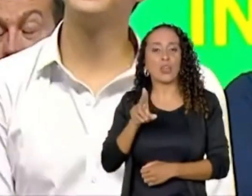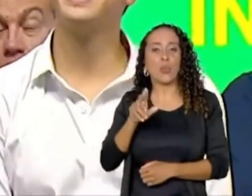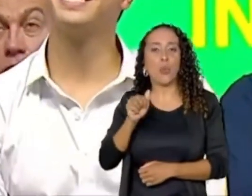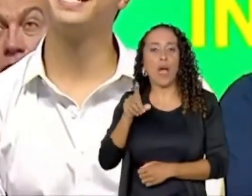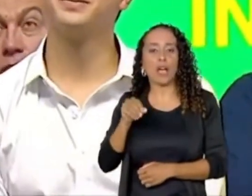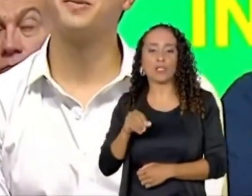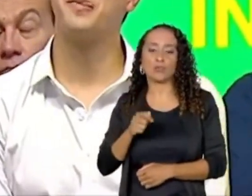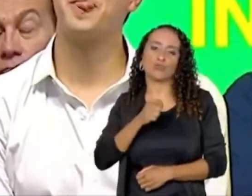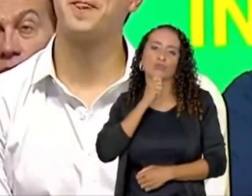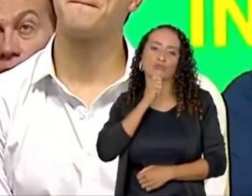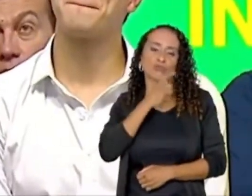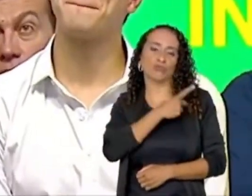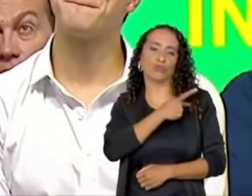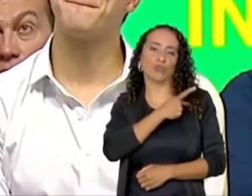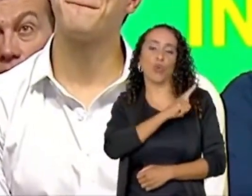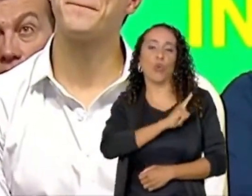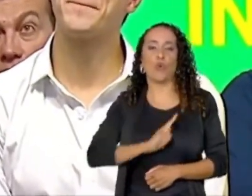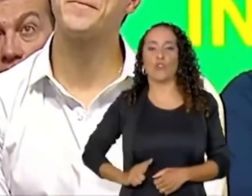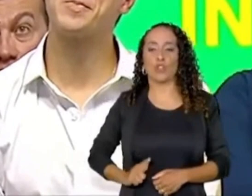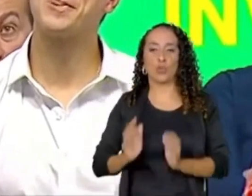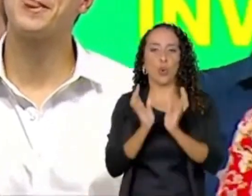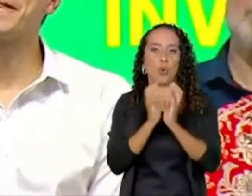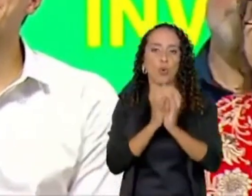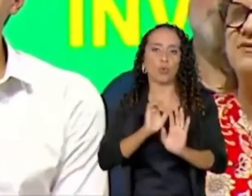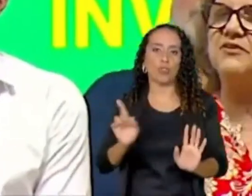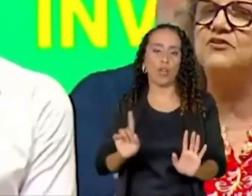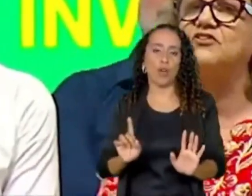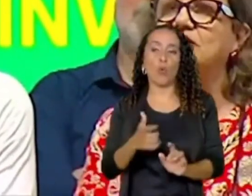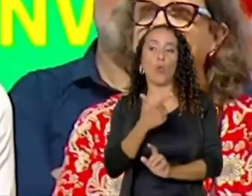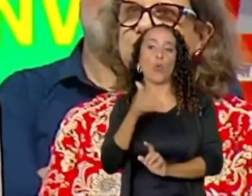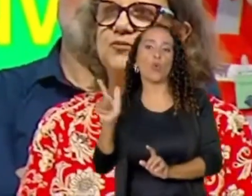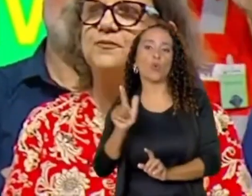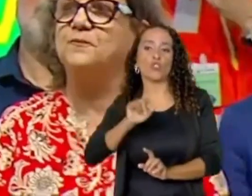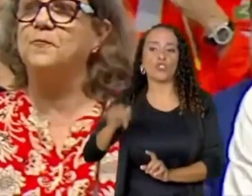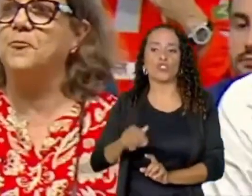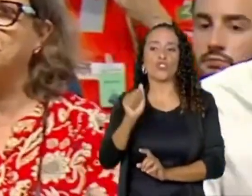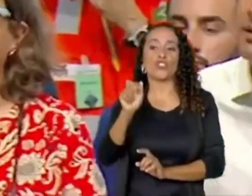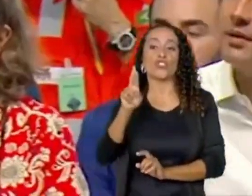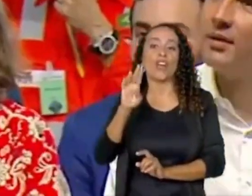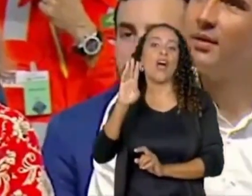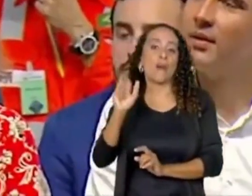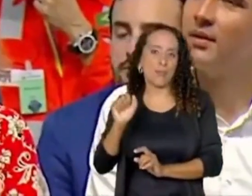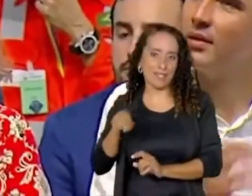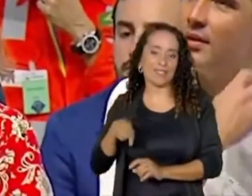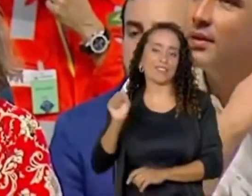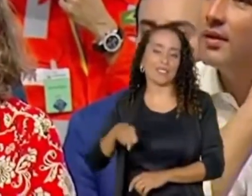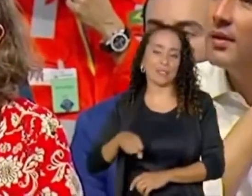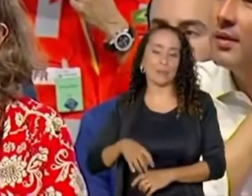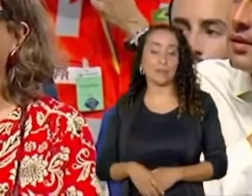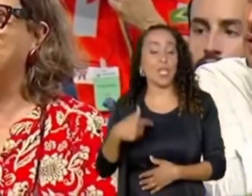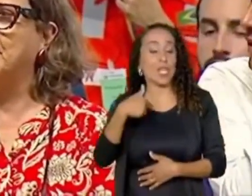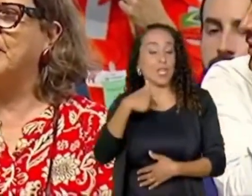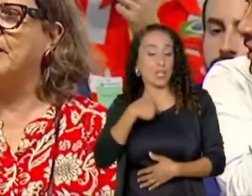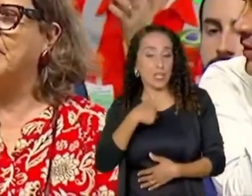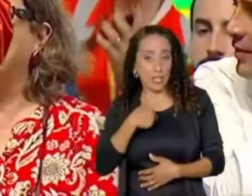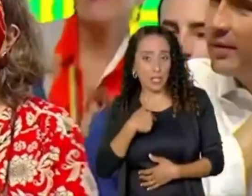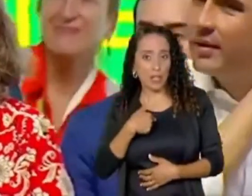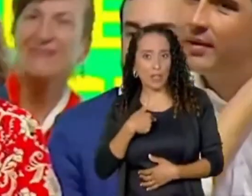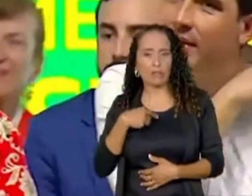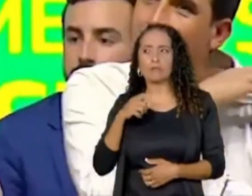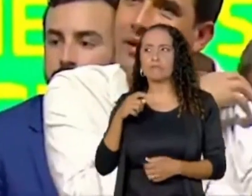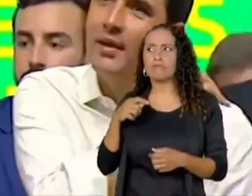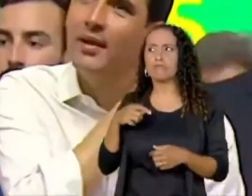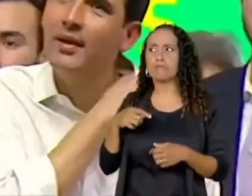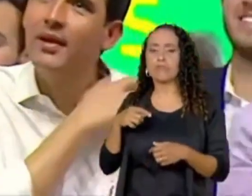de Pernambuco. Era governador o Jarbas Vasconcelos. E eu tinha uma